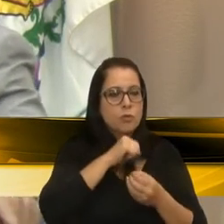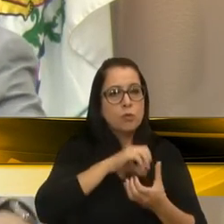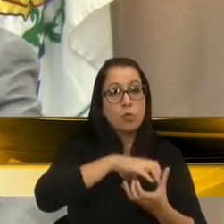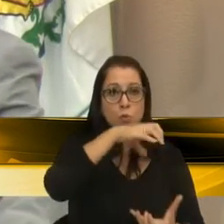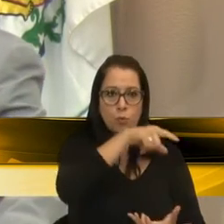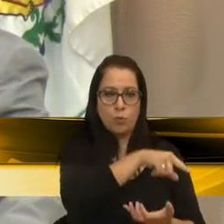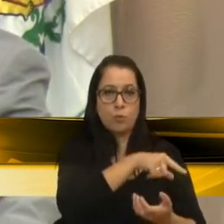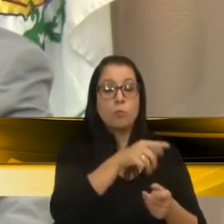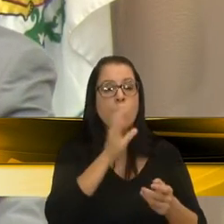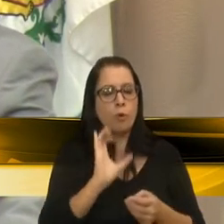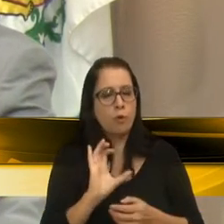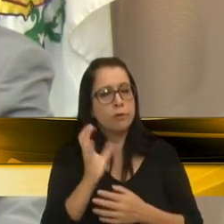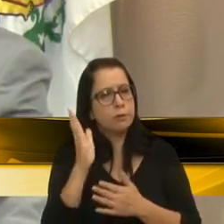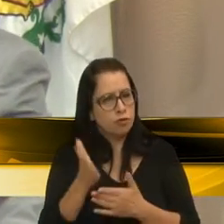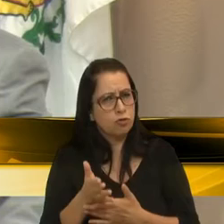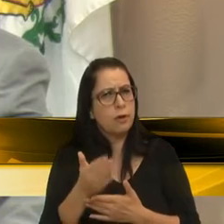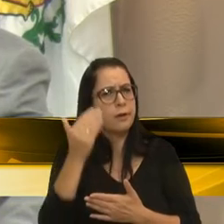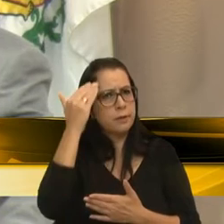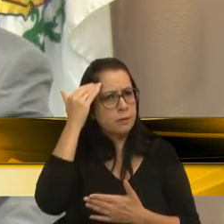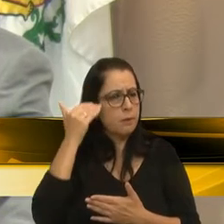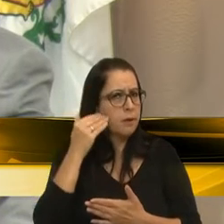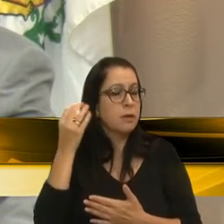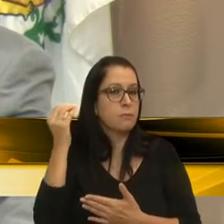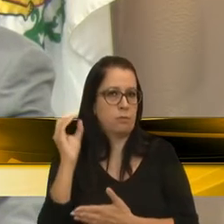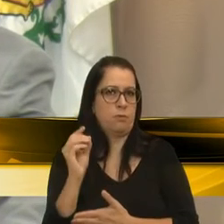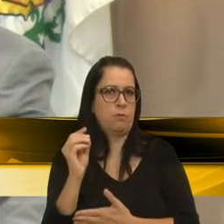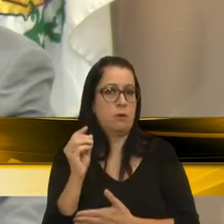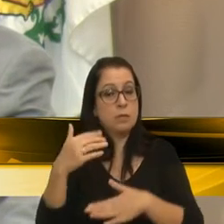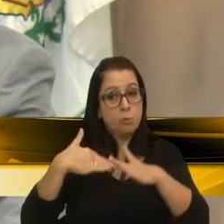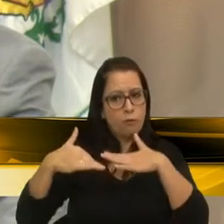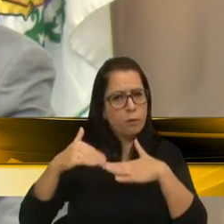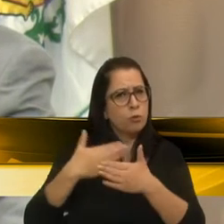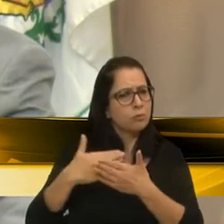e Santa Maria. Então, tenho certeza que esse movimento